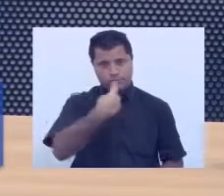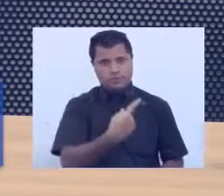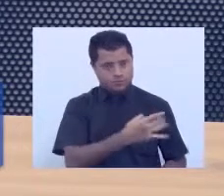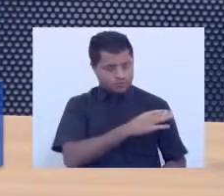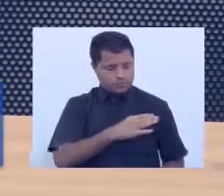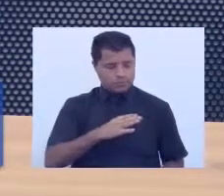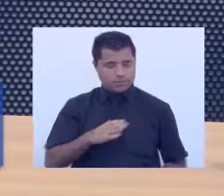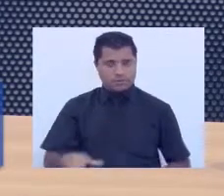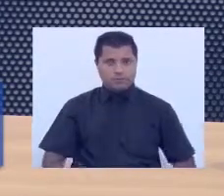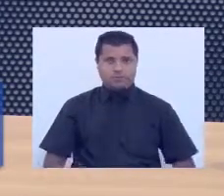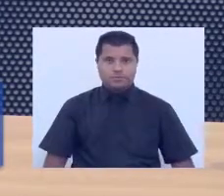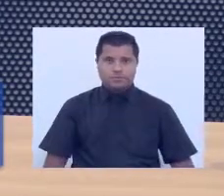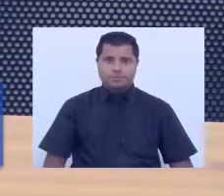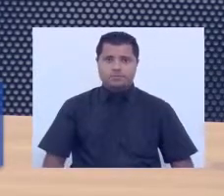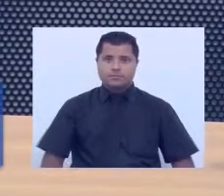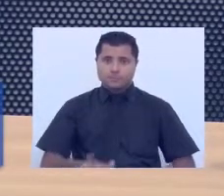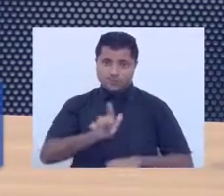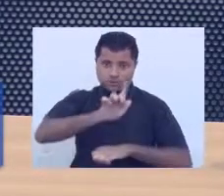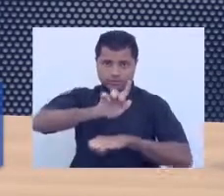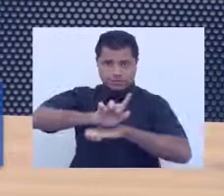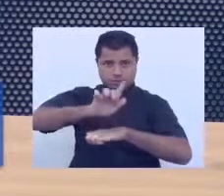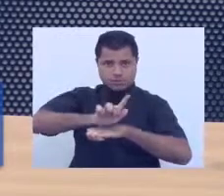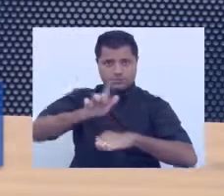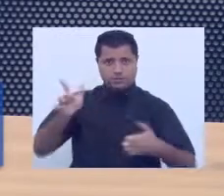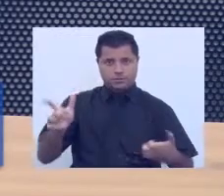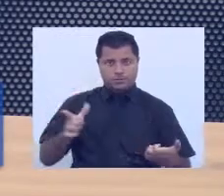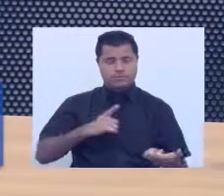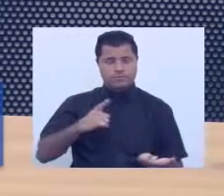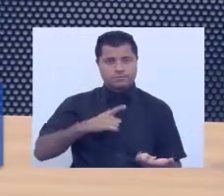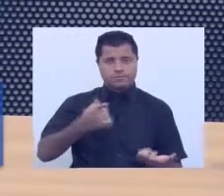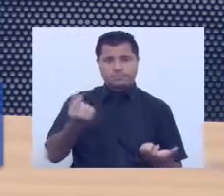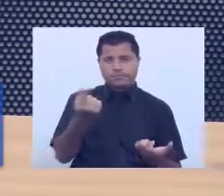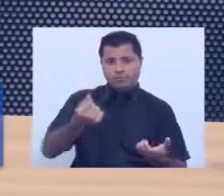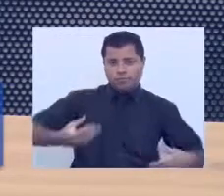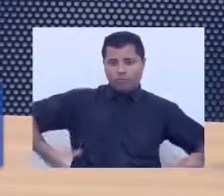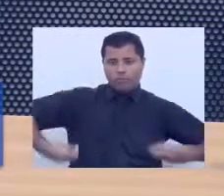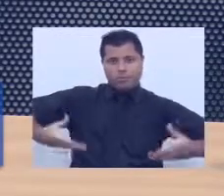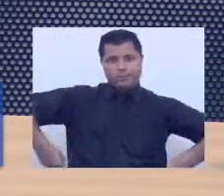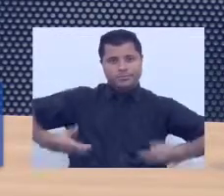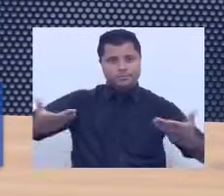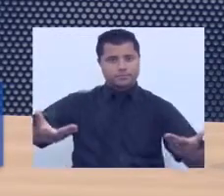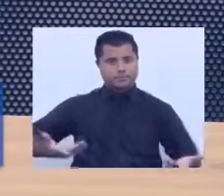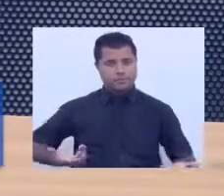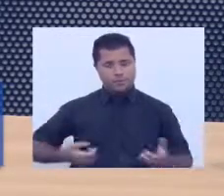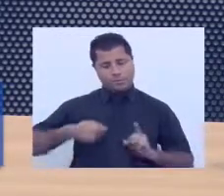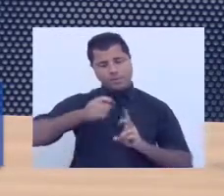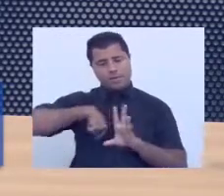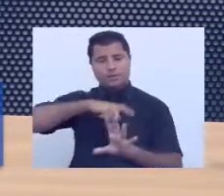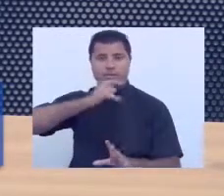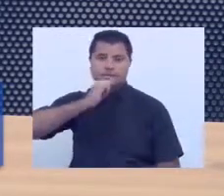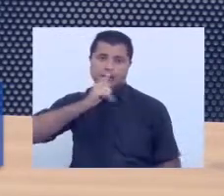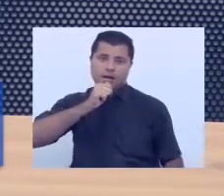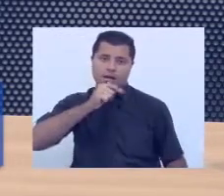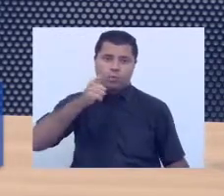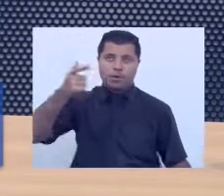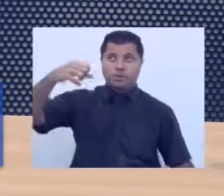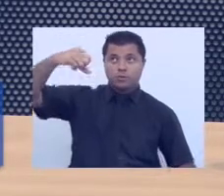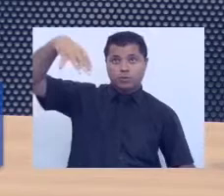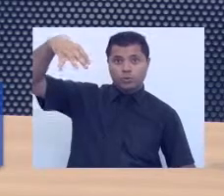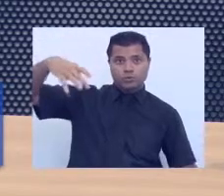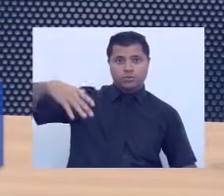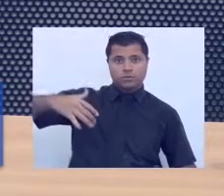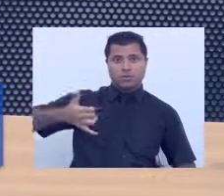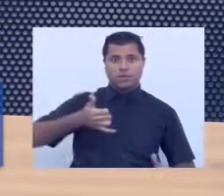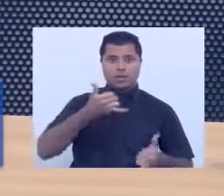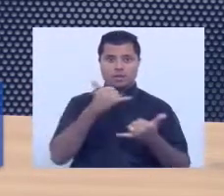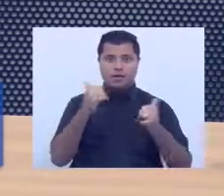Gestão da coordenadoria, nós temos os gastos, né, como despesas correntes, como conta de água, luz,